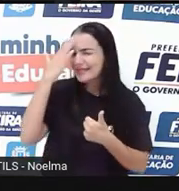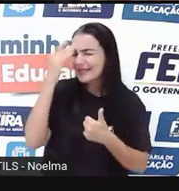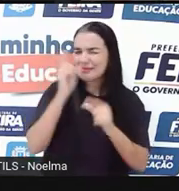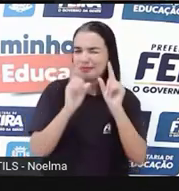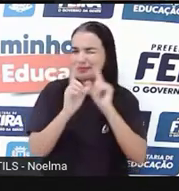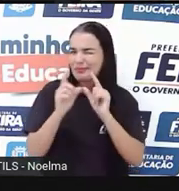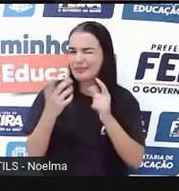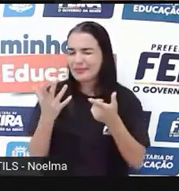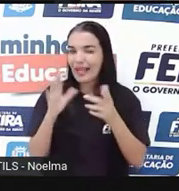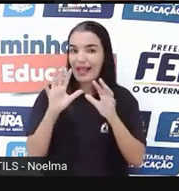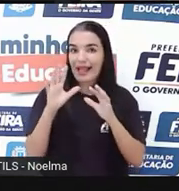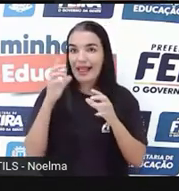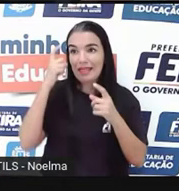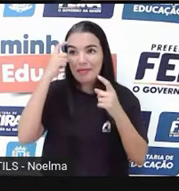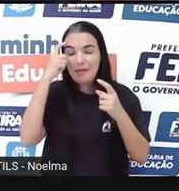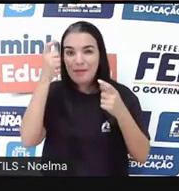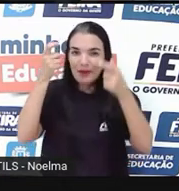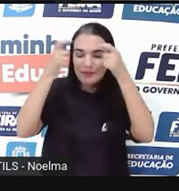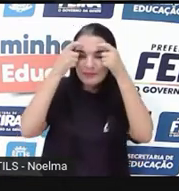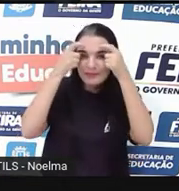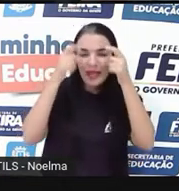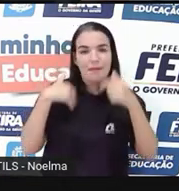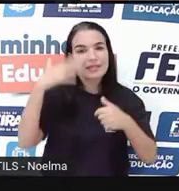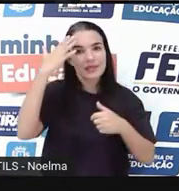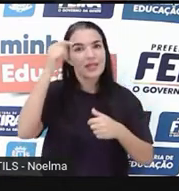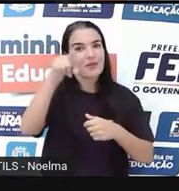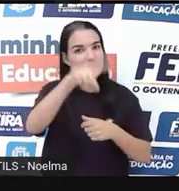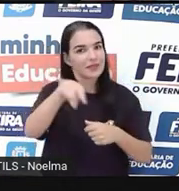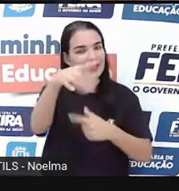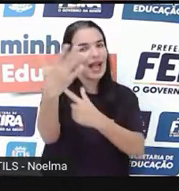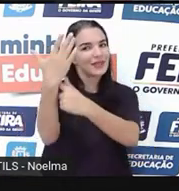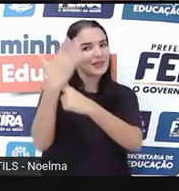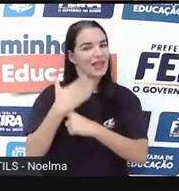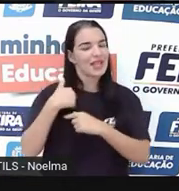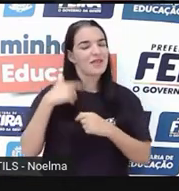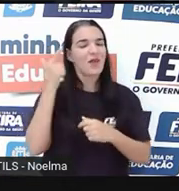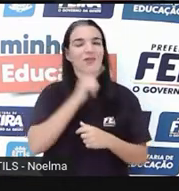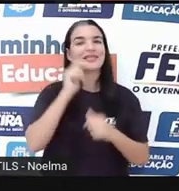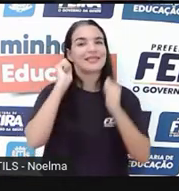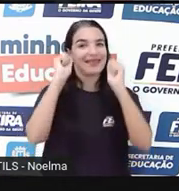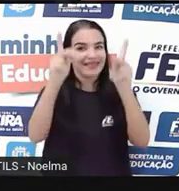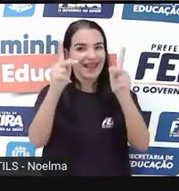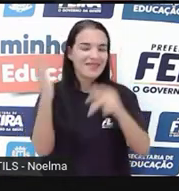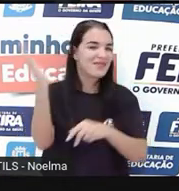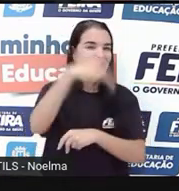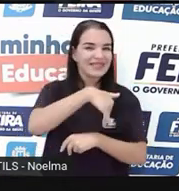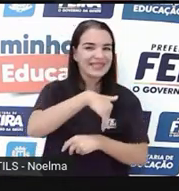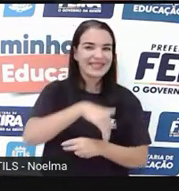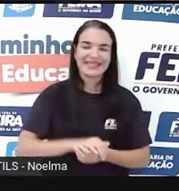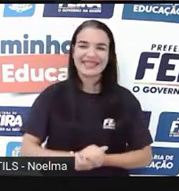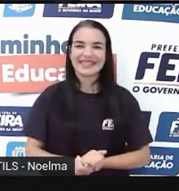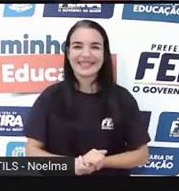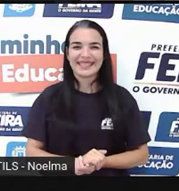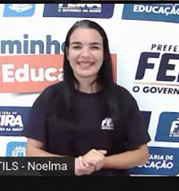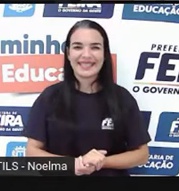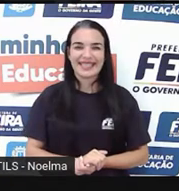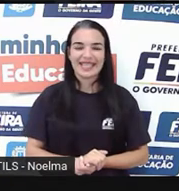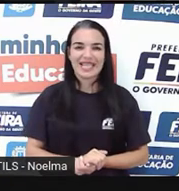boa nessa questão de jogo de memória. Mas eu sei que vocês vão me ajudar e eu vou conseguir. Let's go.